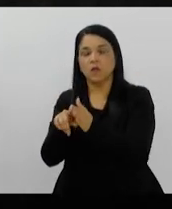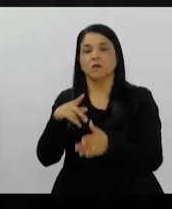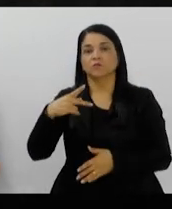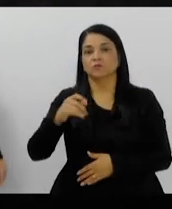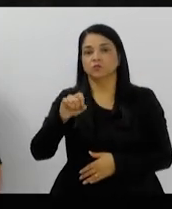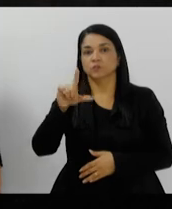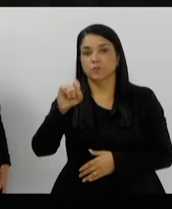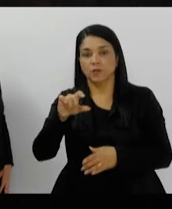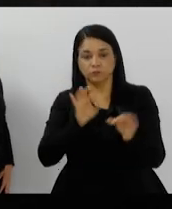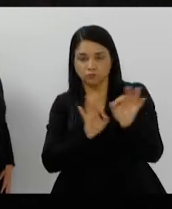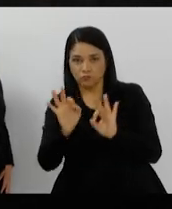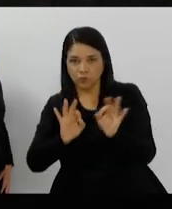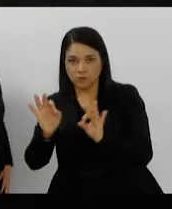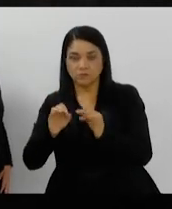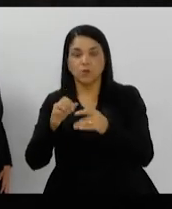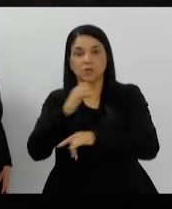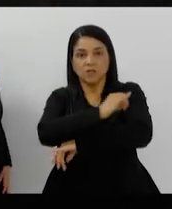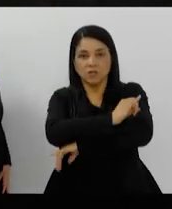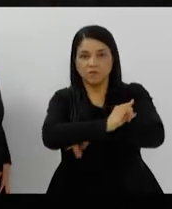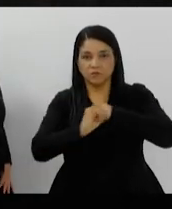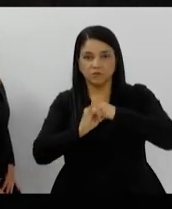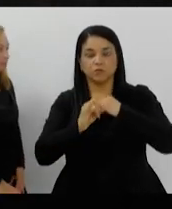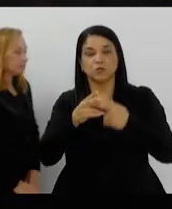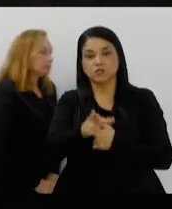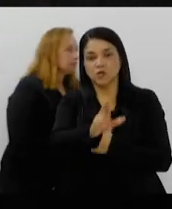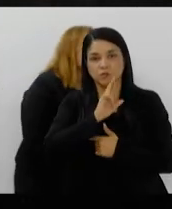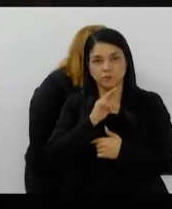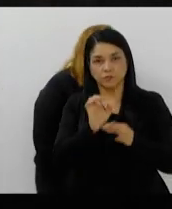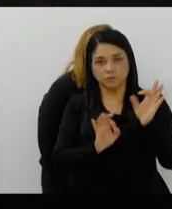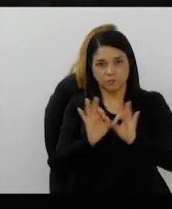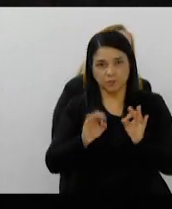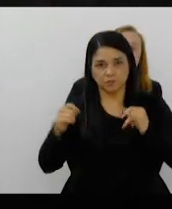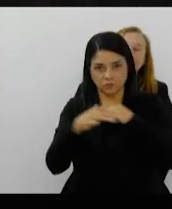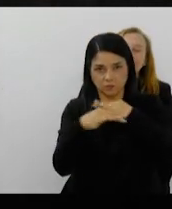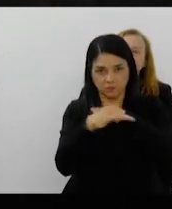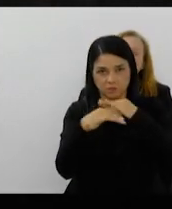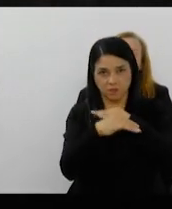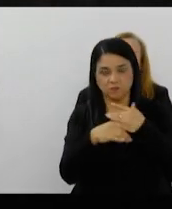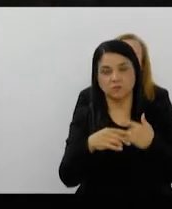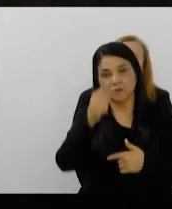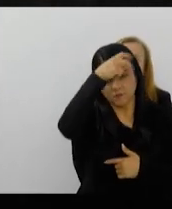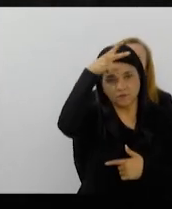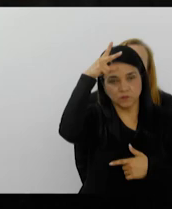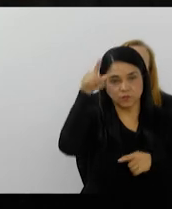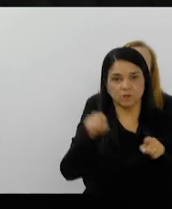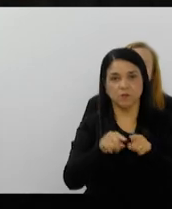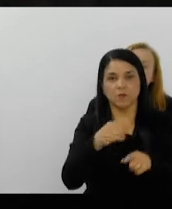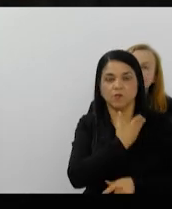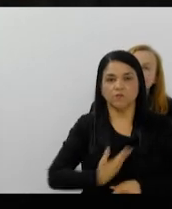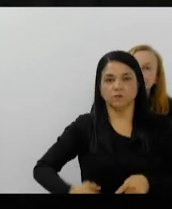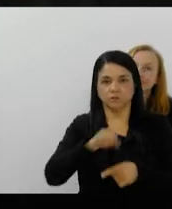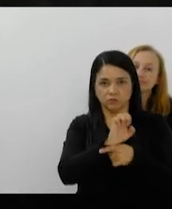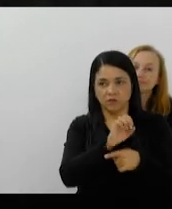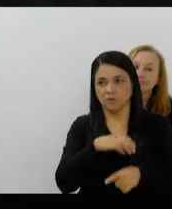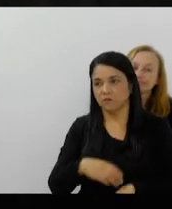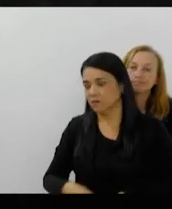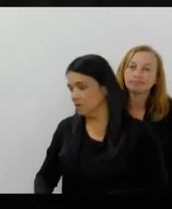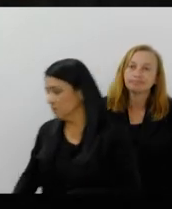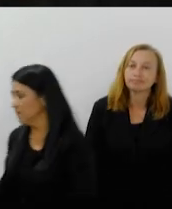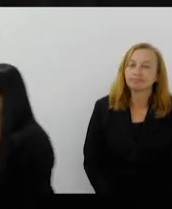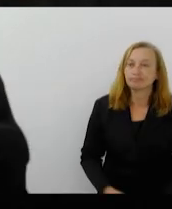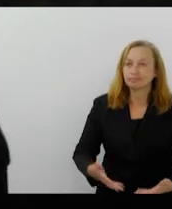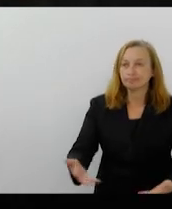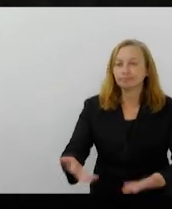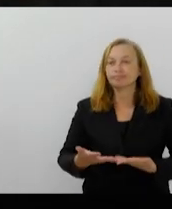de contingência e da infraestrutura de resposta e preparação nas cidades, tanto as prefeituras quanto o governo do Estado. E vamos chamar a sociedade civil